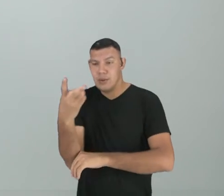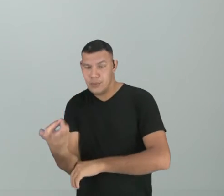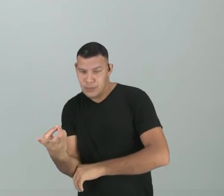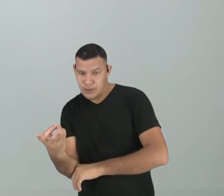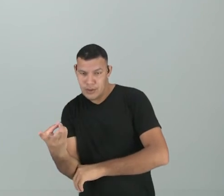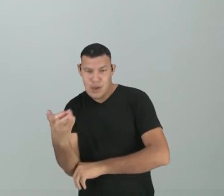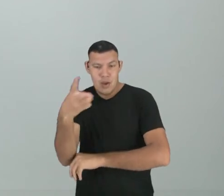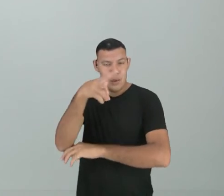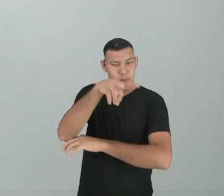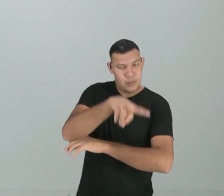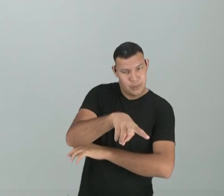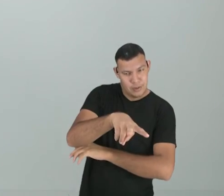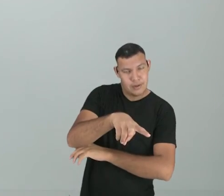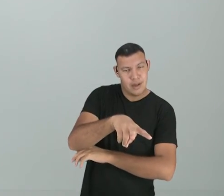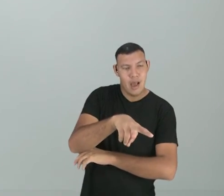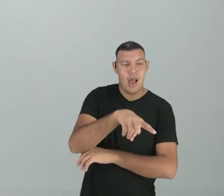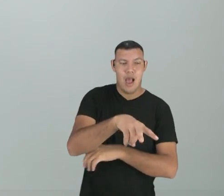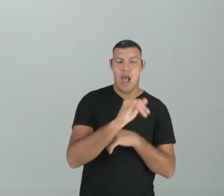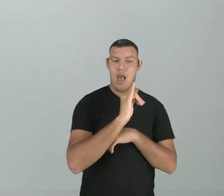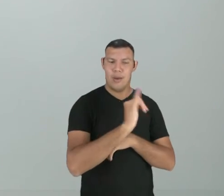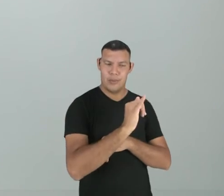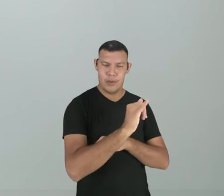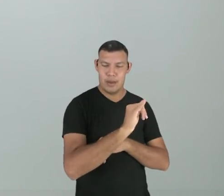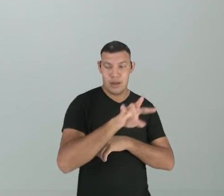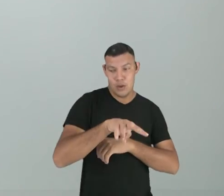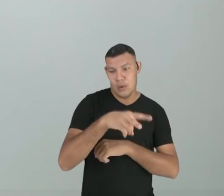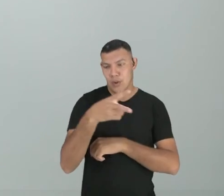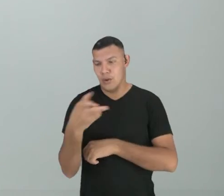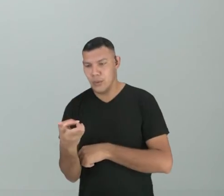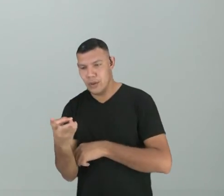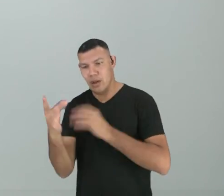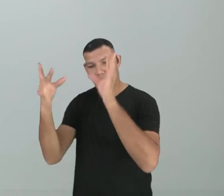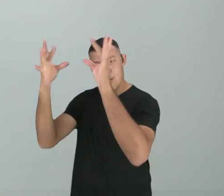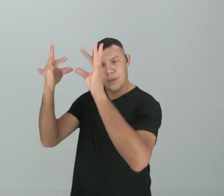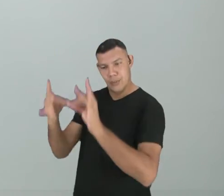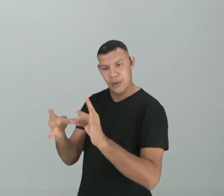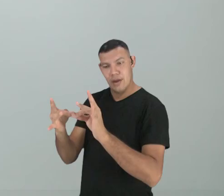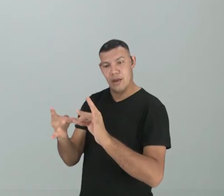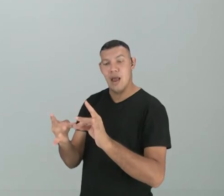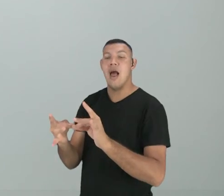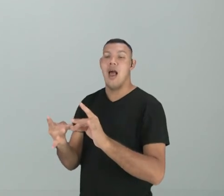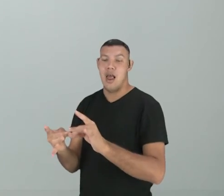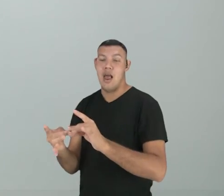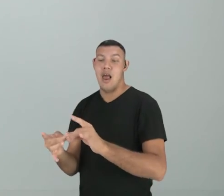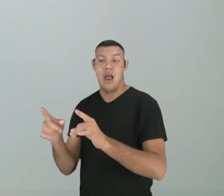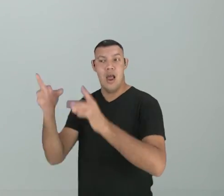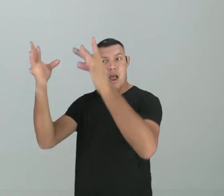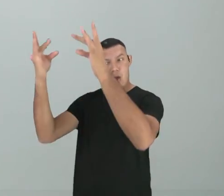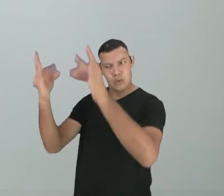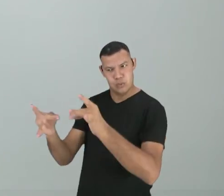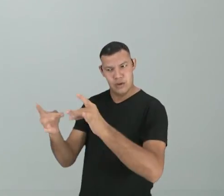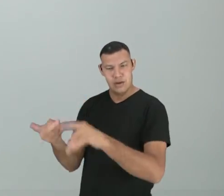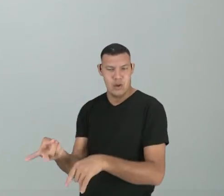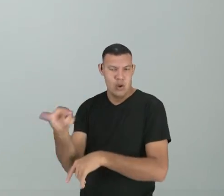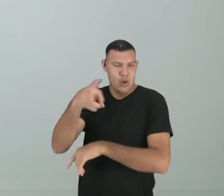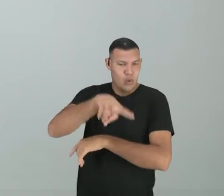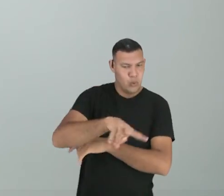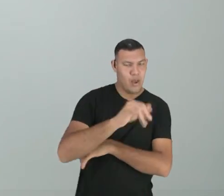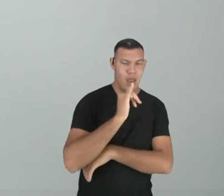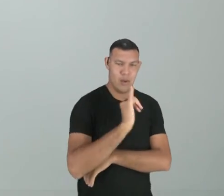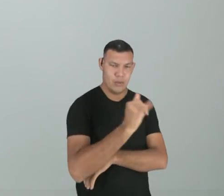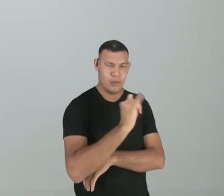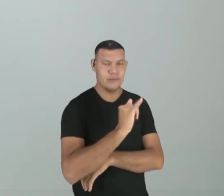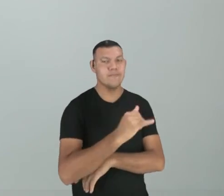e descrever. E a importância da descrição é justamente levar vocês a